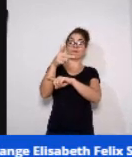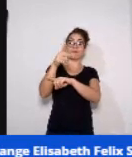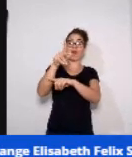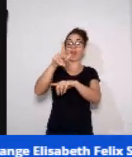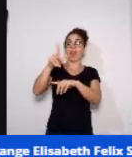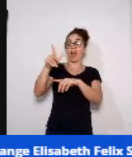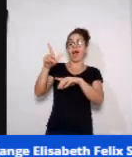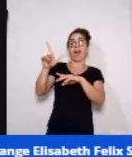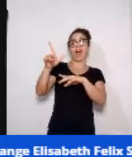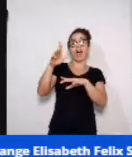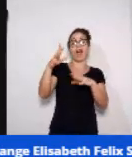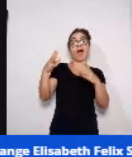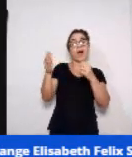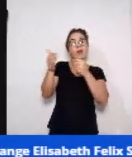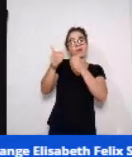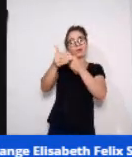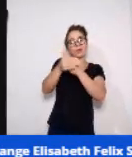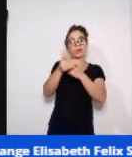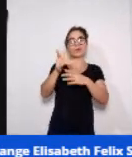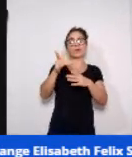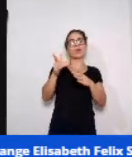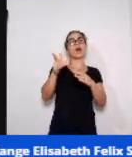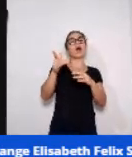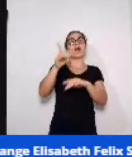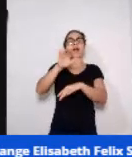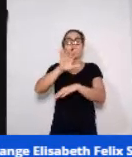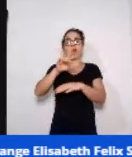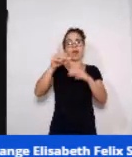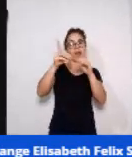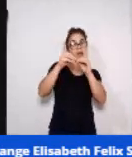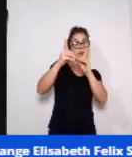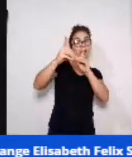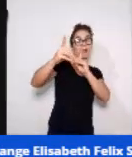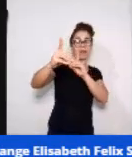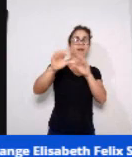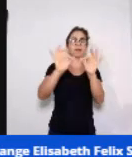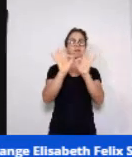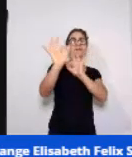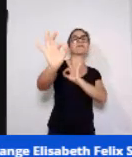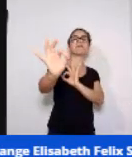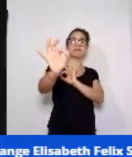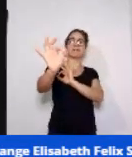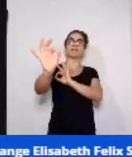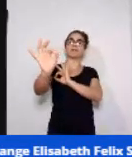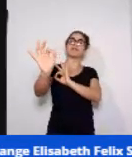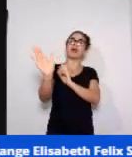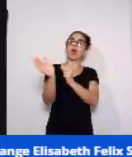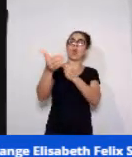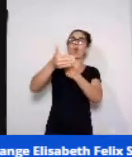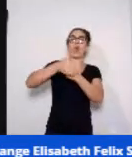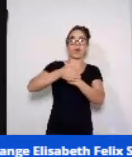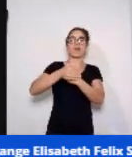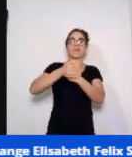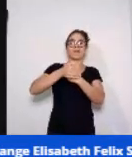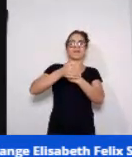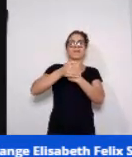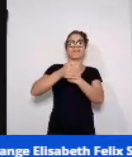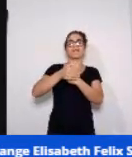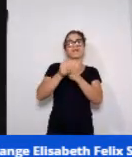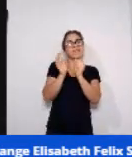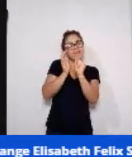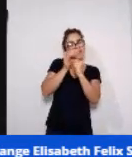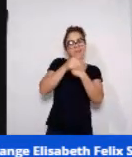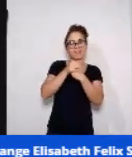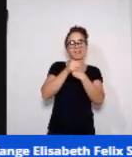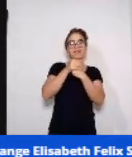esse cuidado de até ter aquele momento de atenção, de acolhida que tem na escola, também tem no grupo de